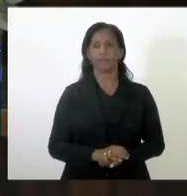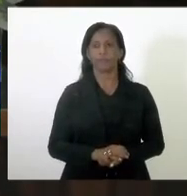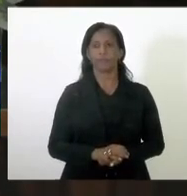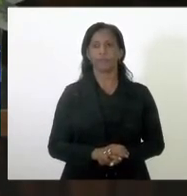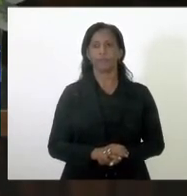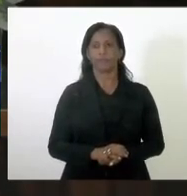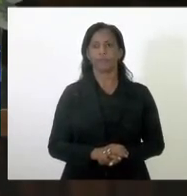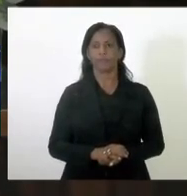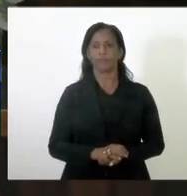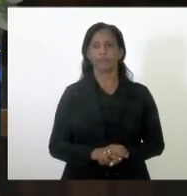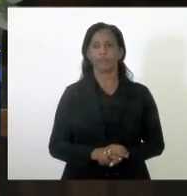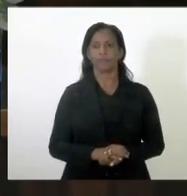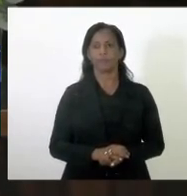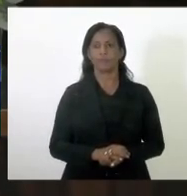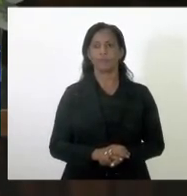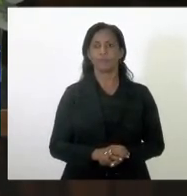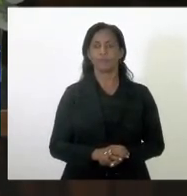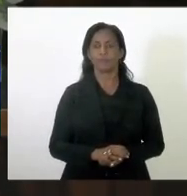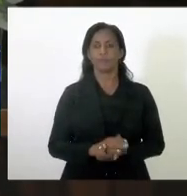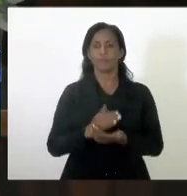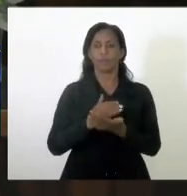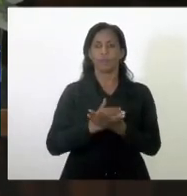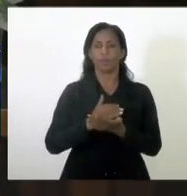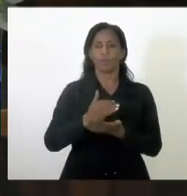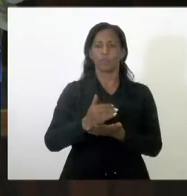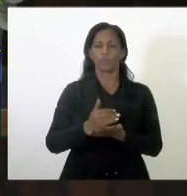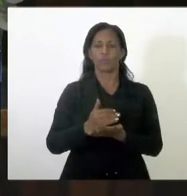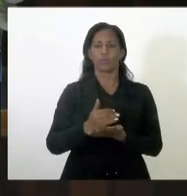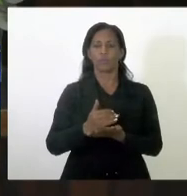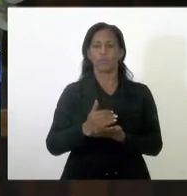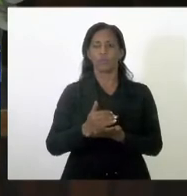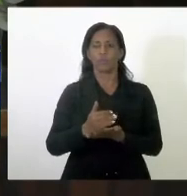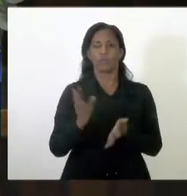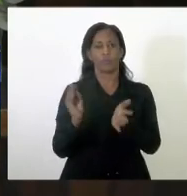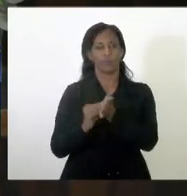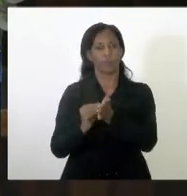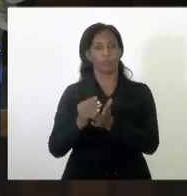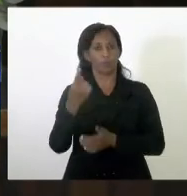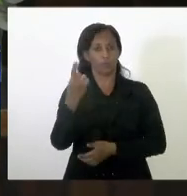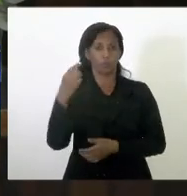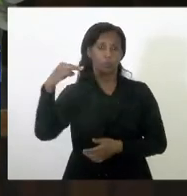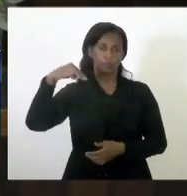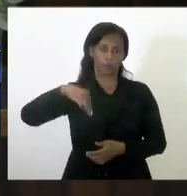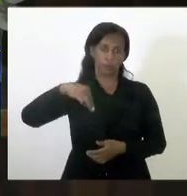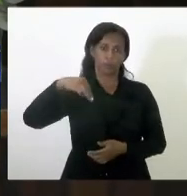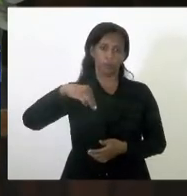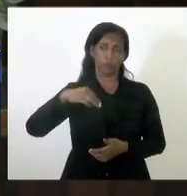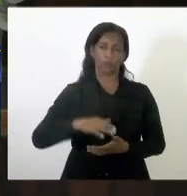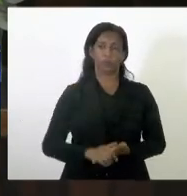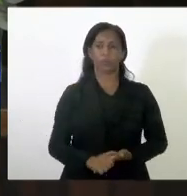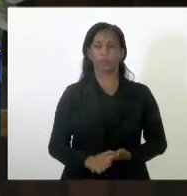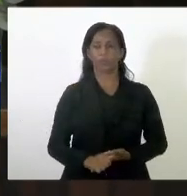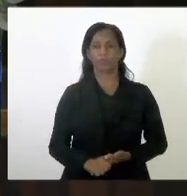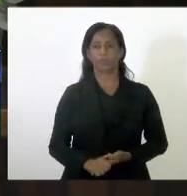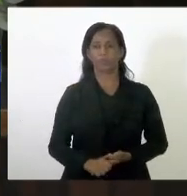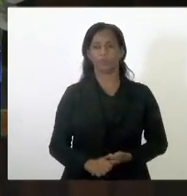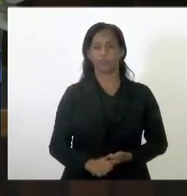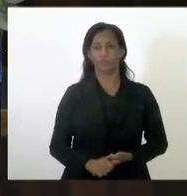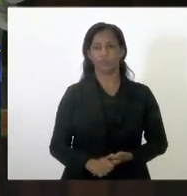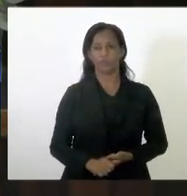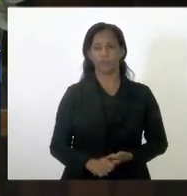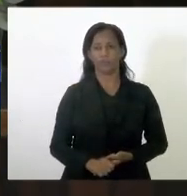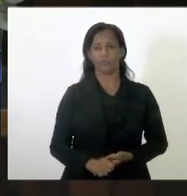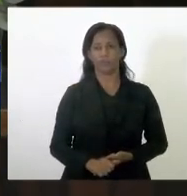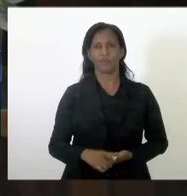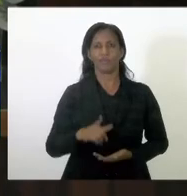passou o início sem um minuto, mas ao final fizemos aqui reclamamos aqui